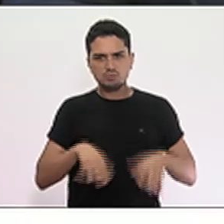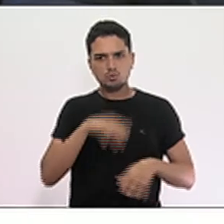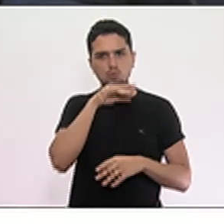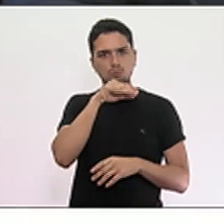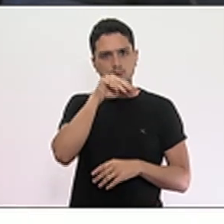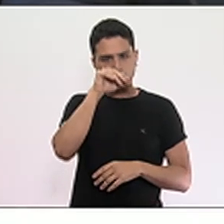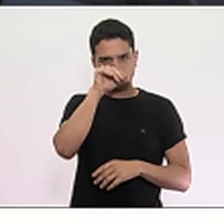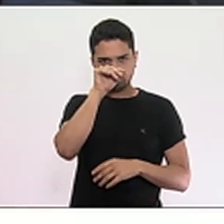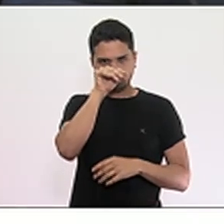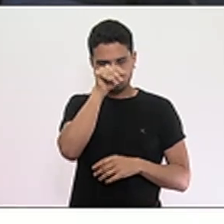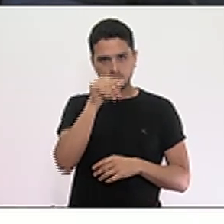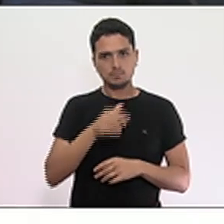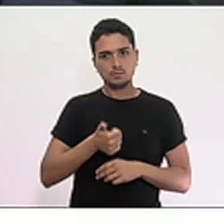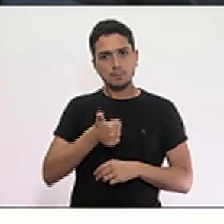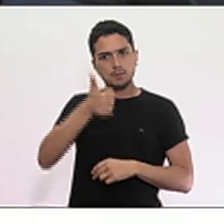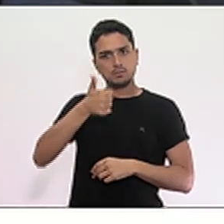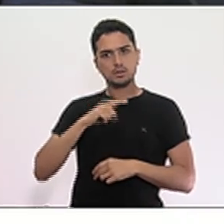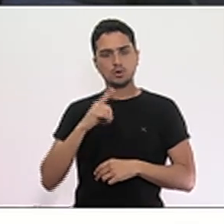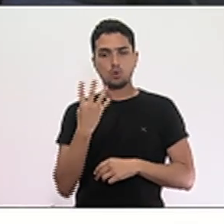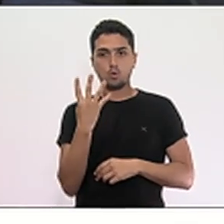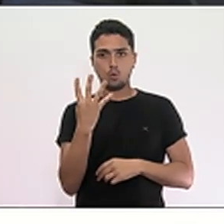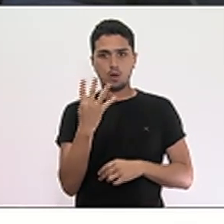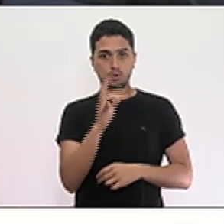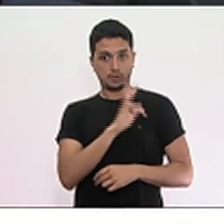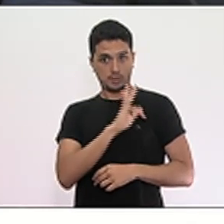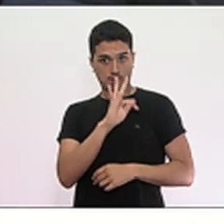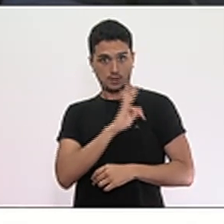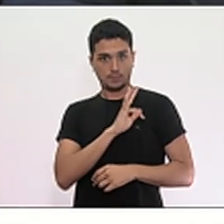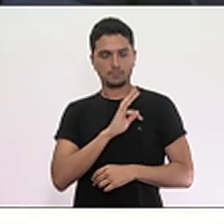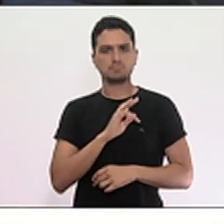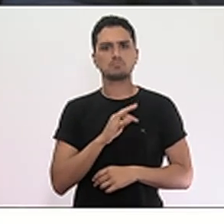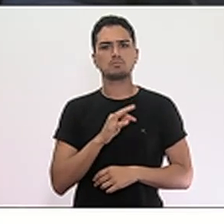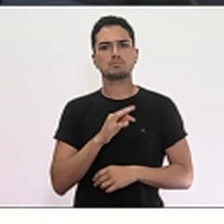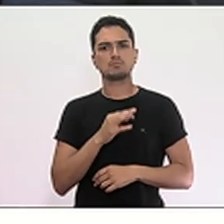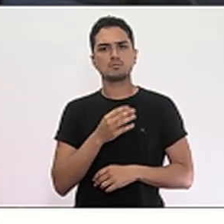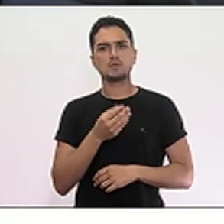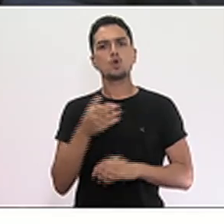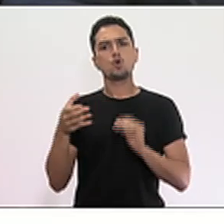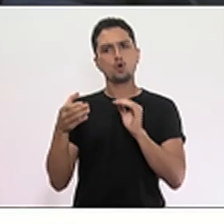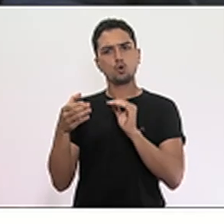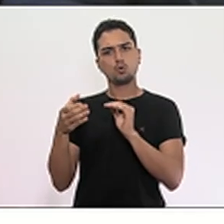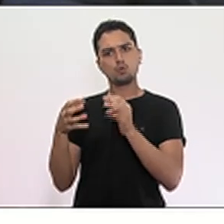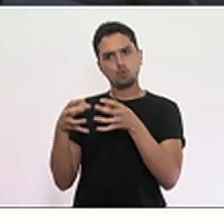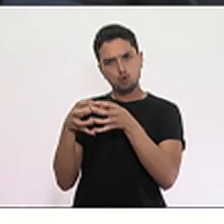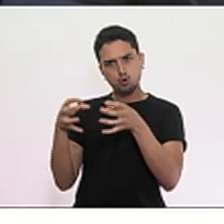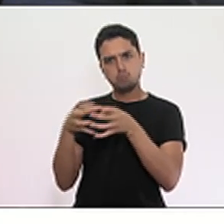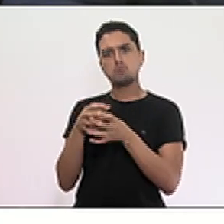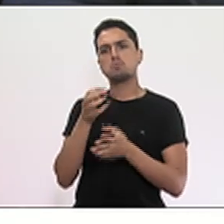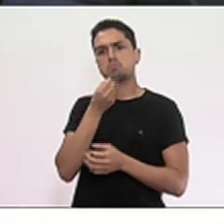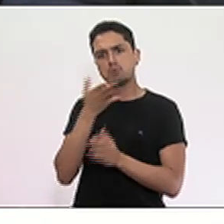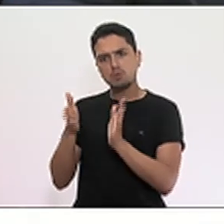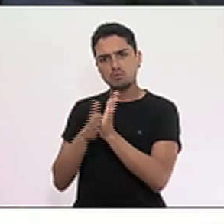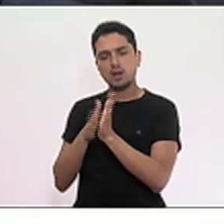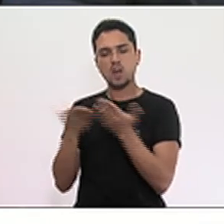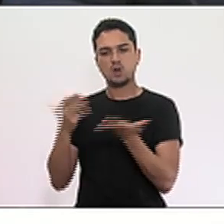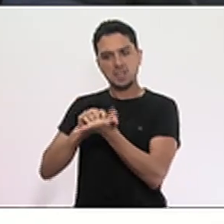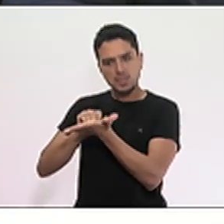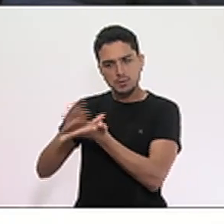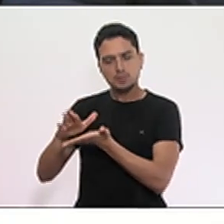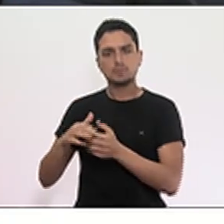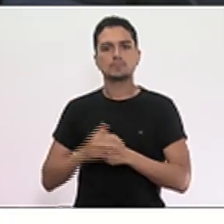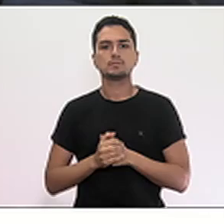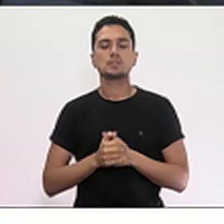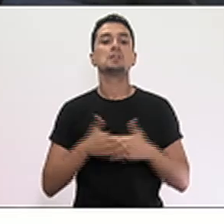os quadros técnicos da nossa empresa, companheiro valoroso, e demitiu. Agora estão pegando as lideranças